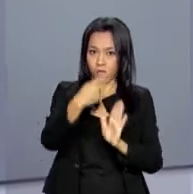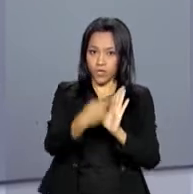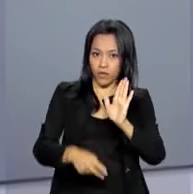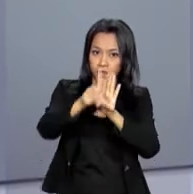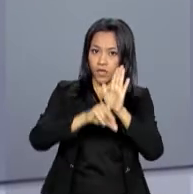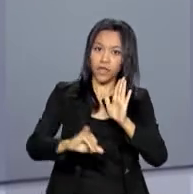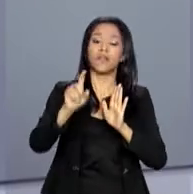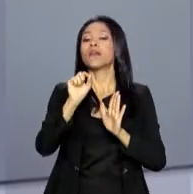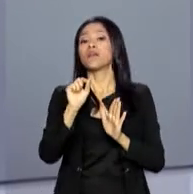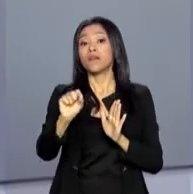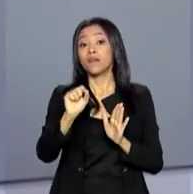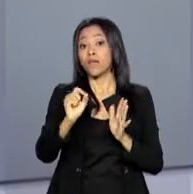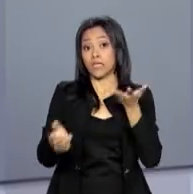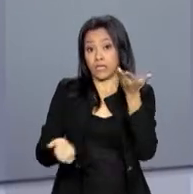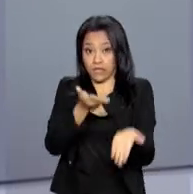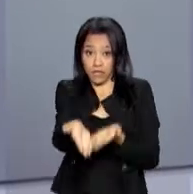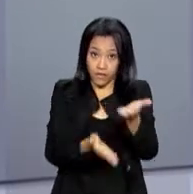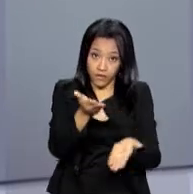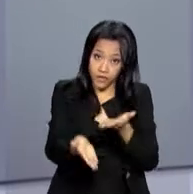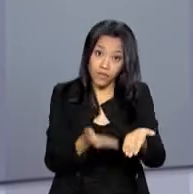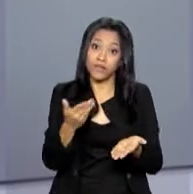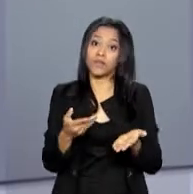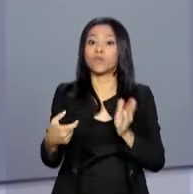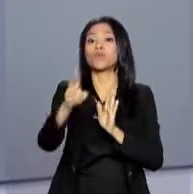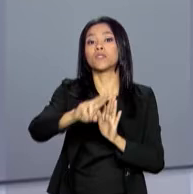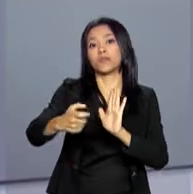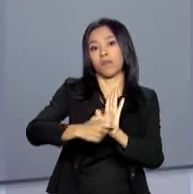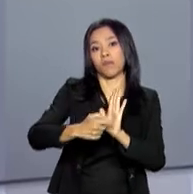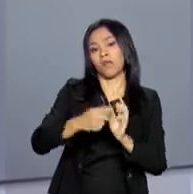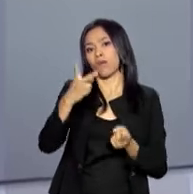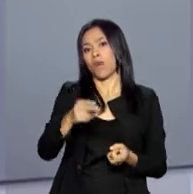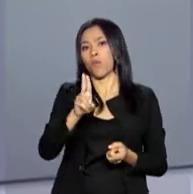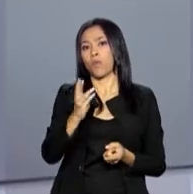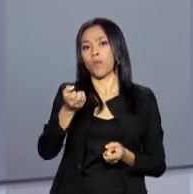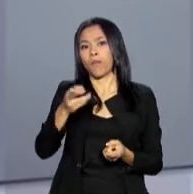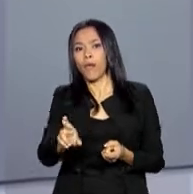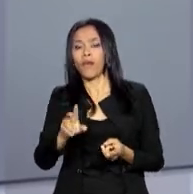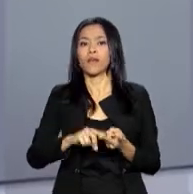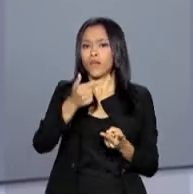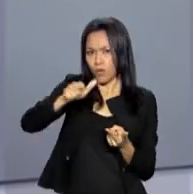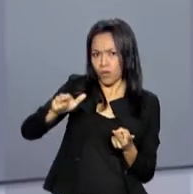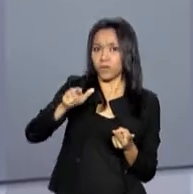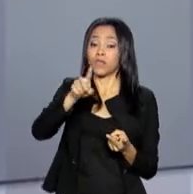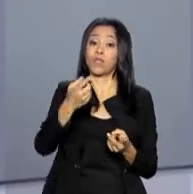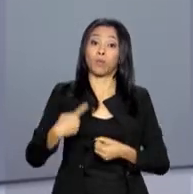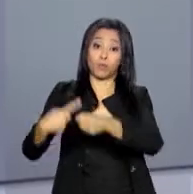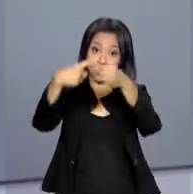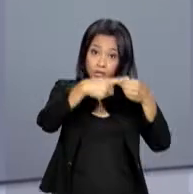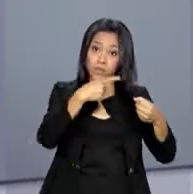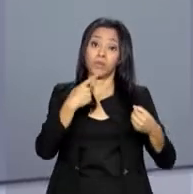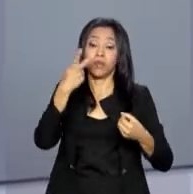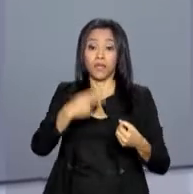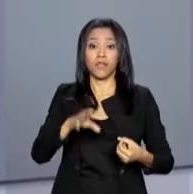regulamenta os serviços de transporte por aplicativos como um backup fay com isso caberá aos municípios e ao distrito federal